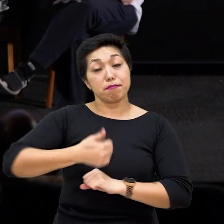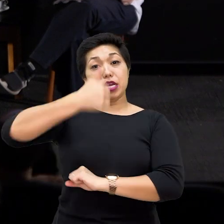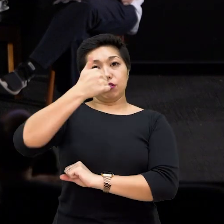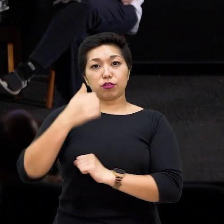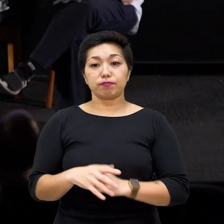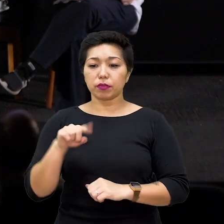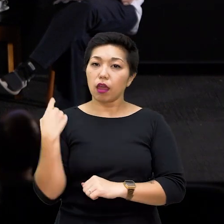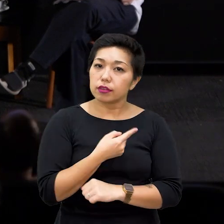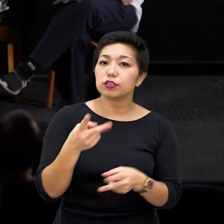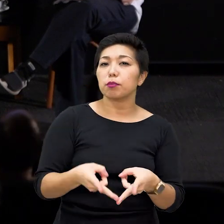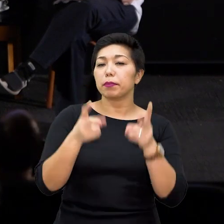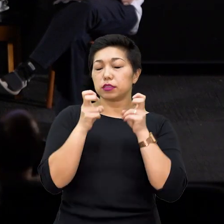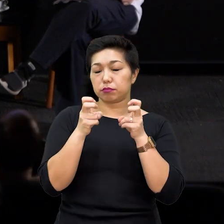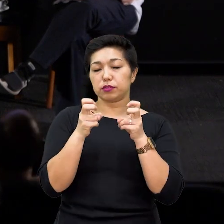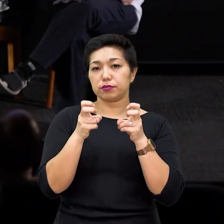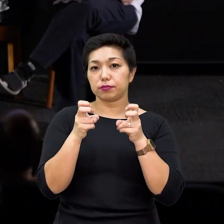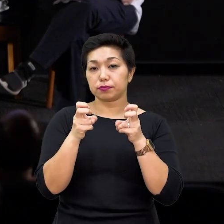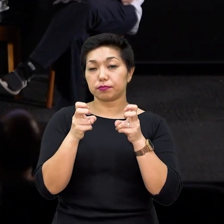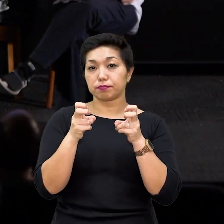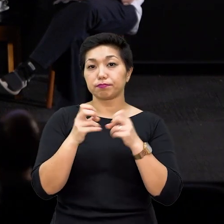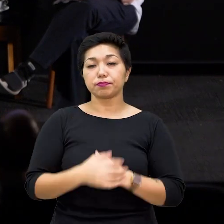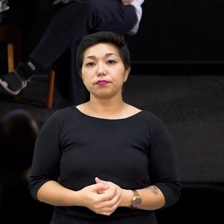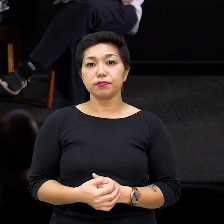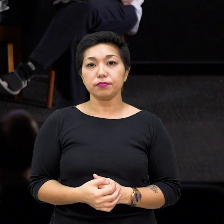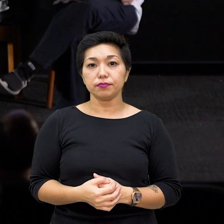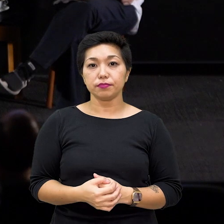nós percebemos que, do ponto de vista